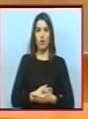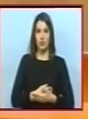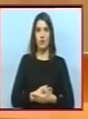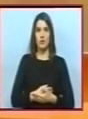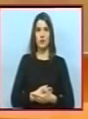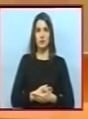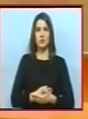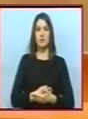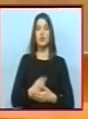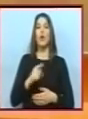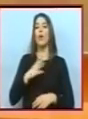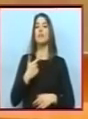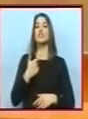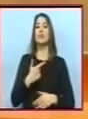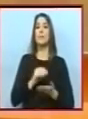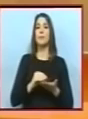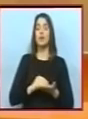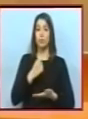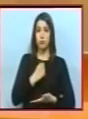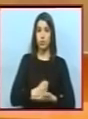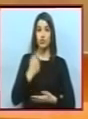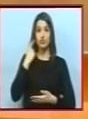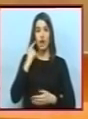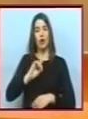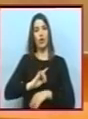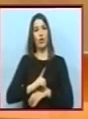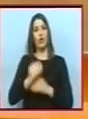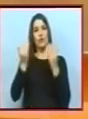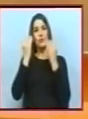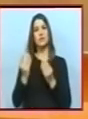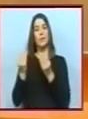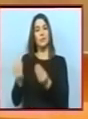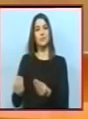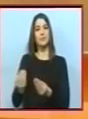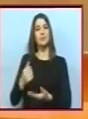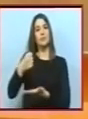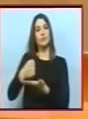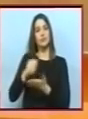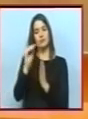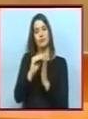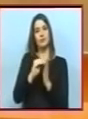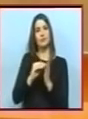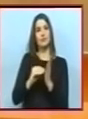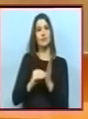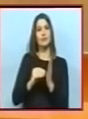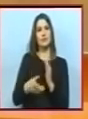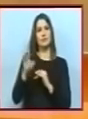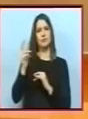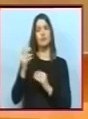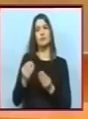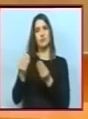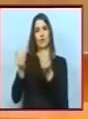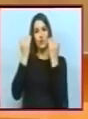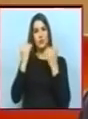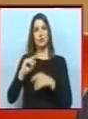à da outorga do testamento, comunicar à Conservatória dos Registros Centrais, uma fichinha que já tem algumas décadas,